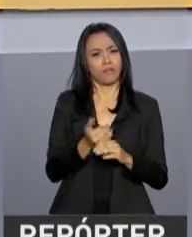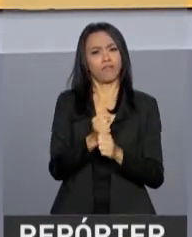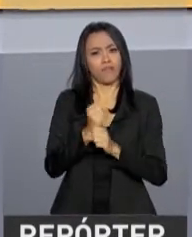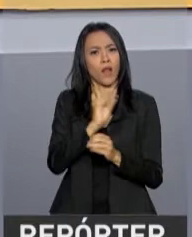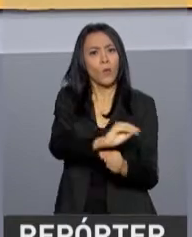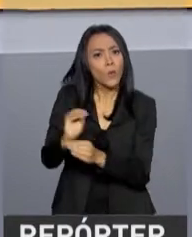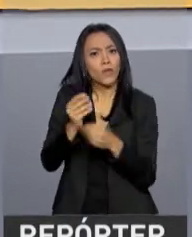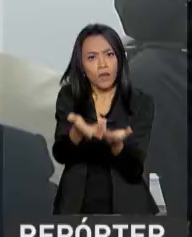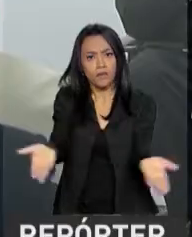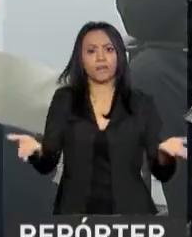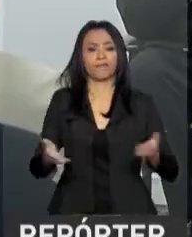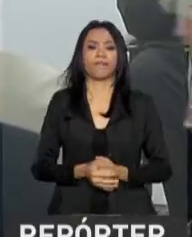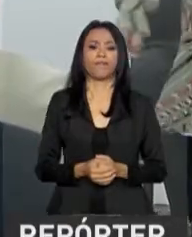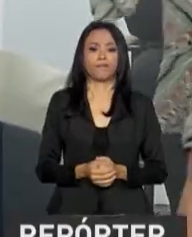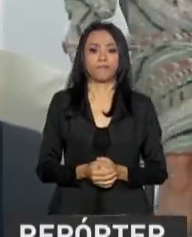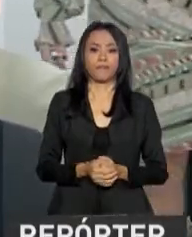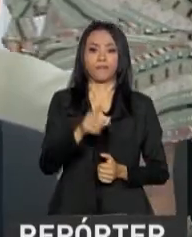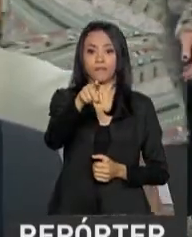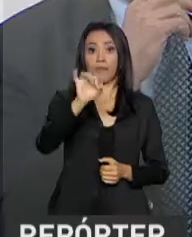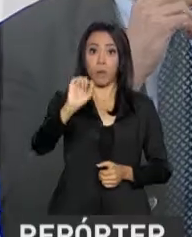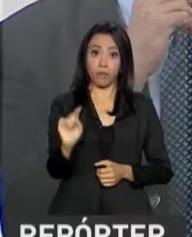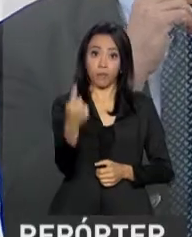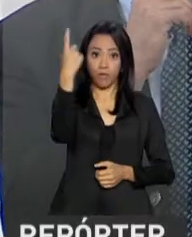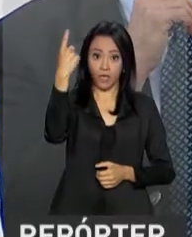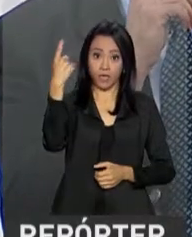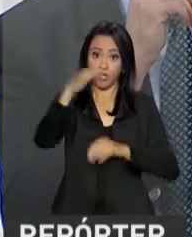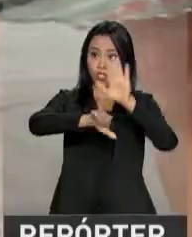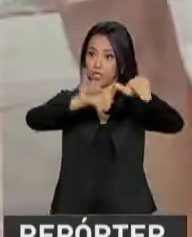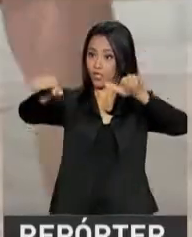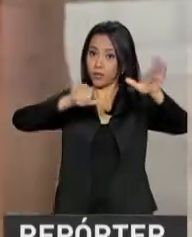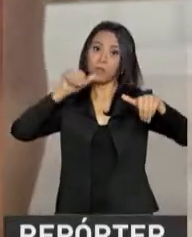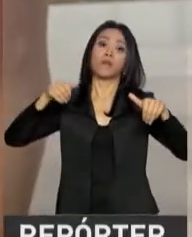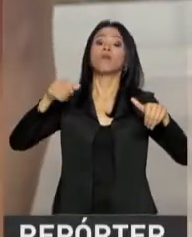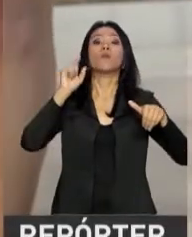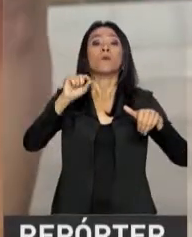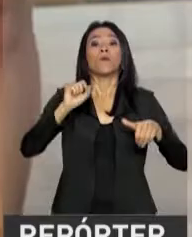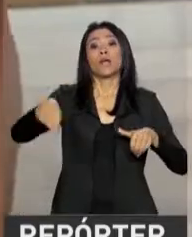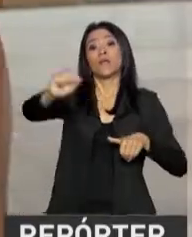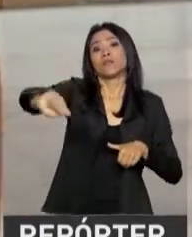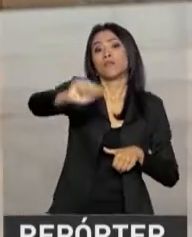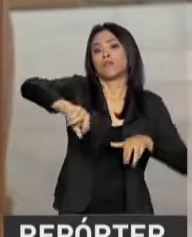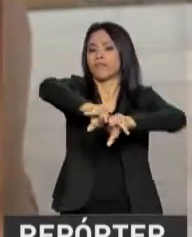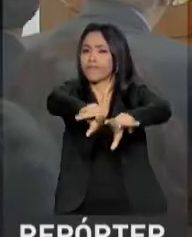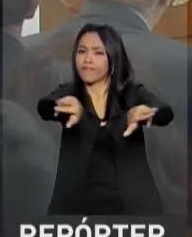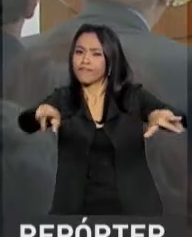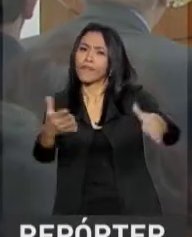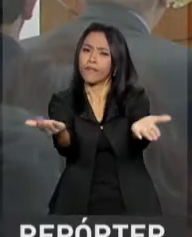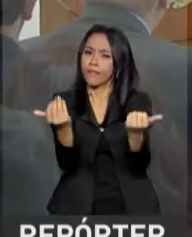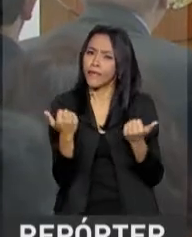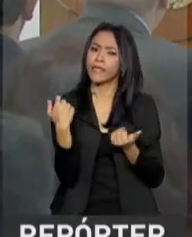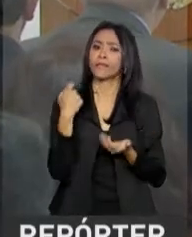bacias é o primeiro chamamento público para que organizações sem fins lucrativos inscrevam